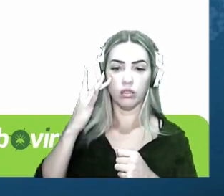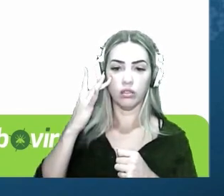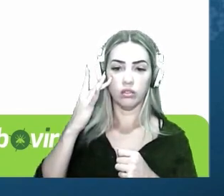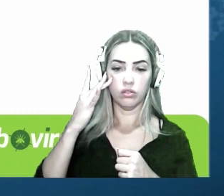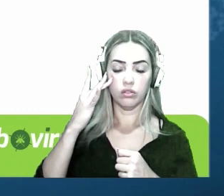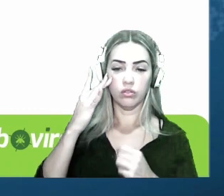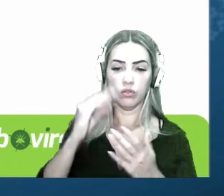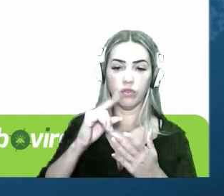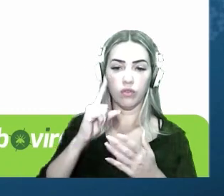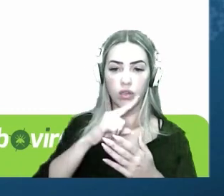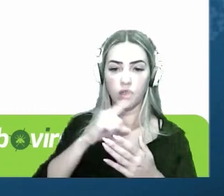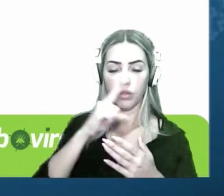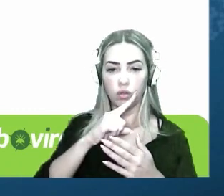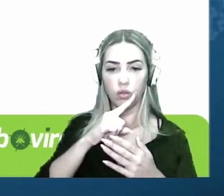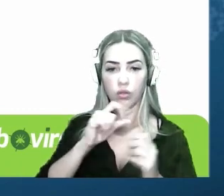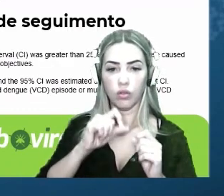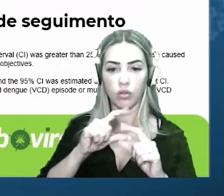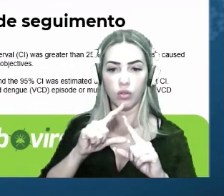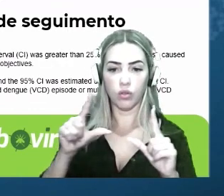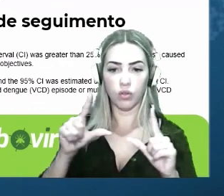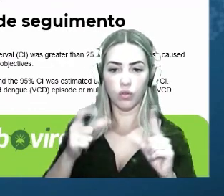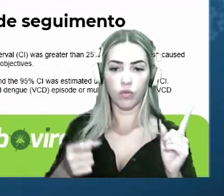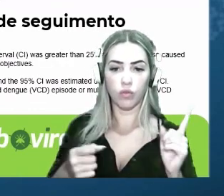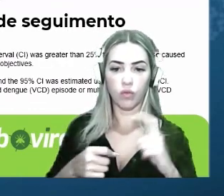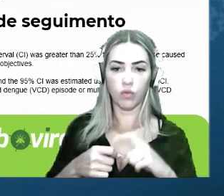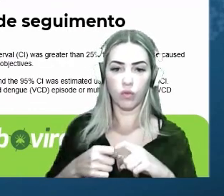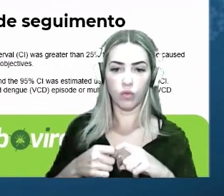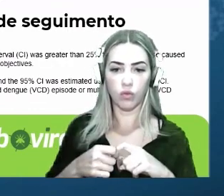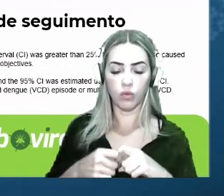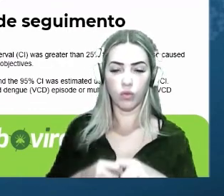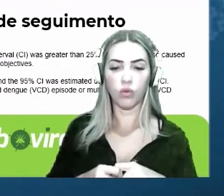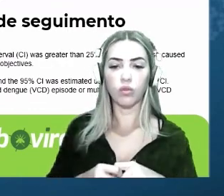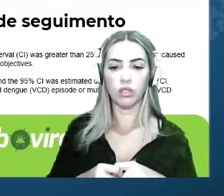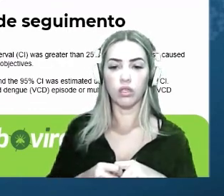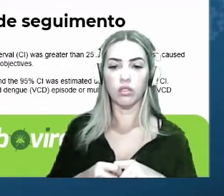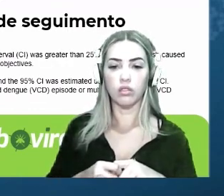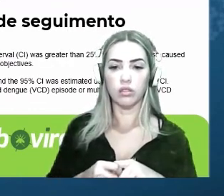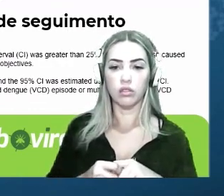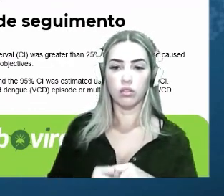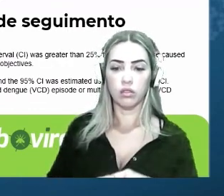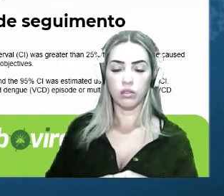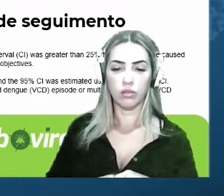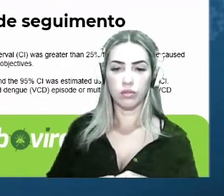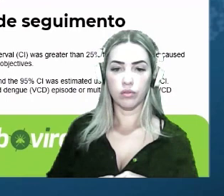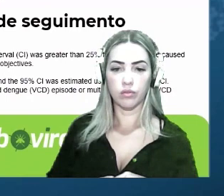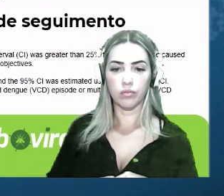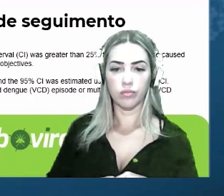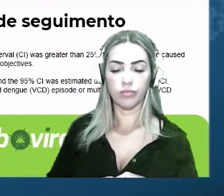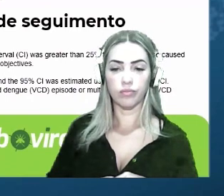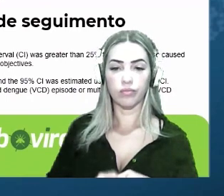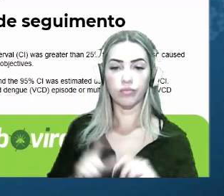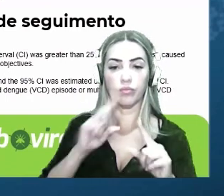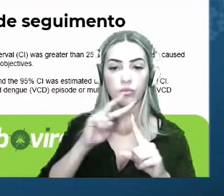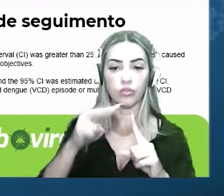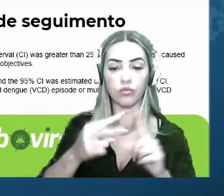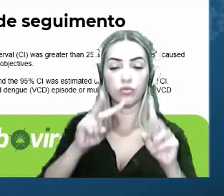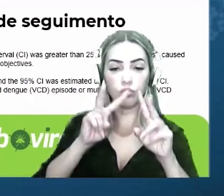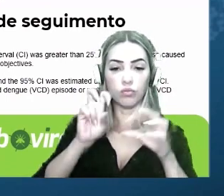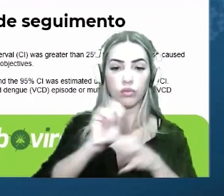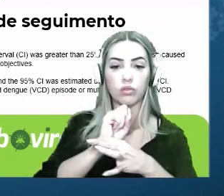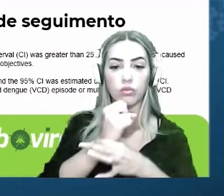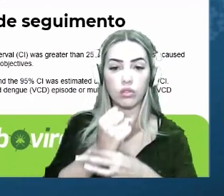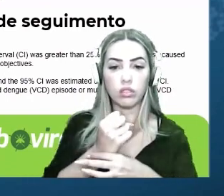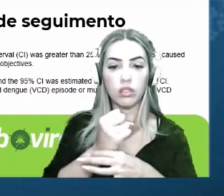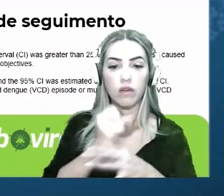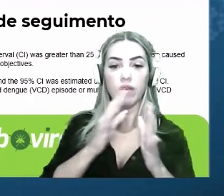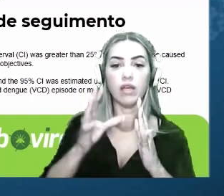segurança, então eu vou voltar e eu vou falar sobre ela, e depois a gente vai para o resumo, que é meu último slide. Do ponto de vista de segurança do estudo de fase 3, a gente